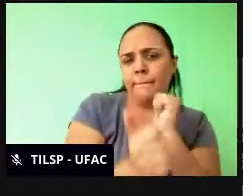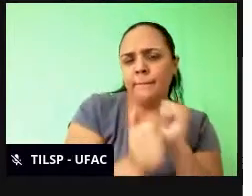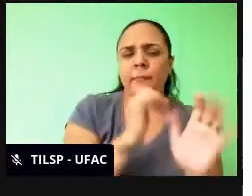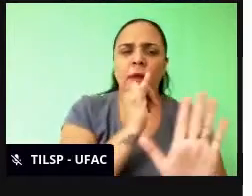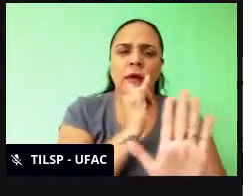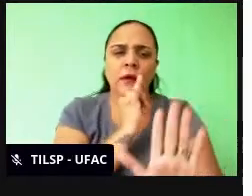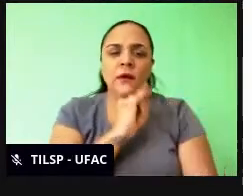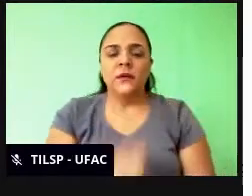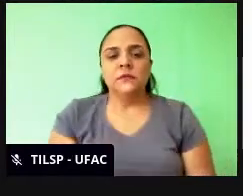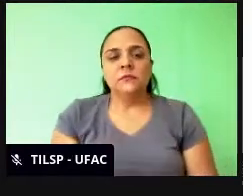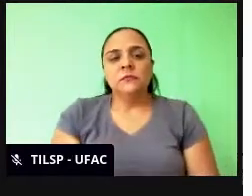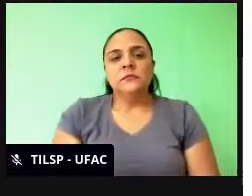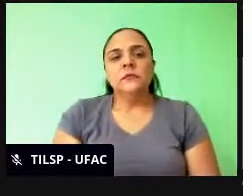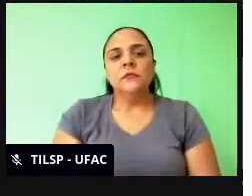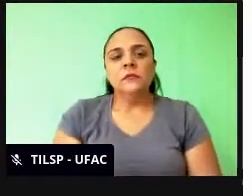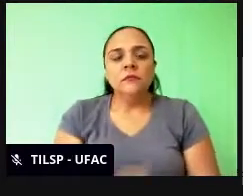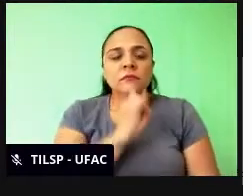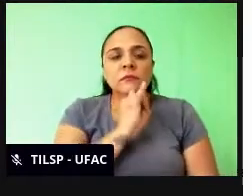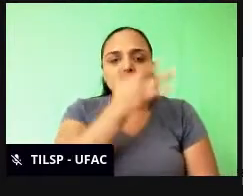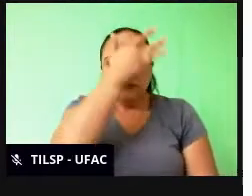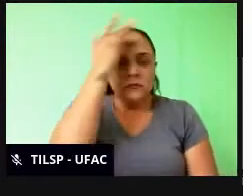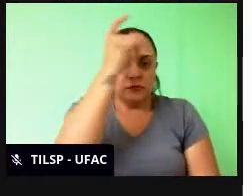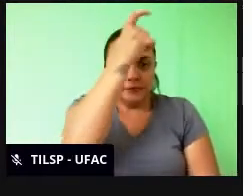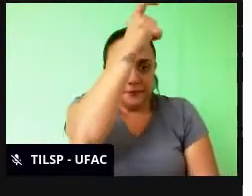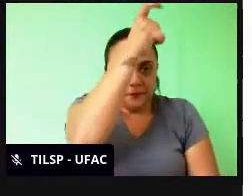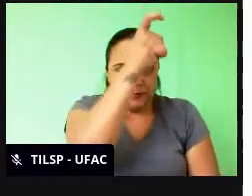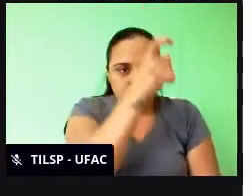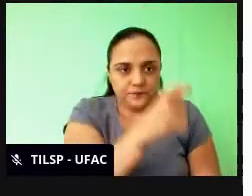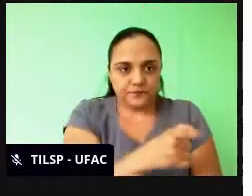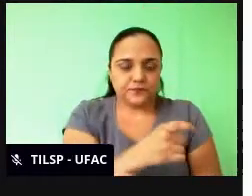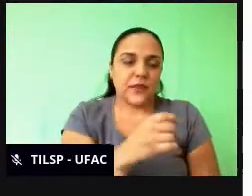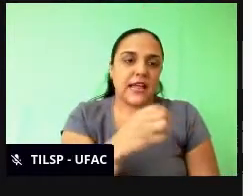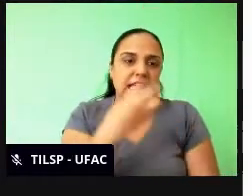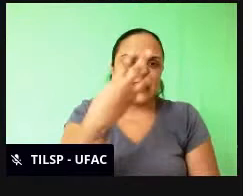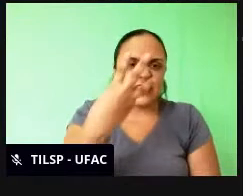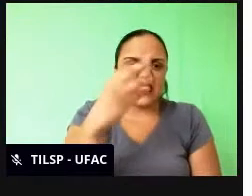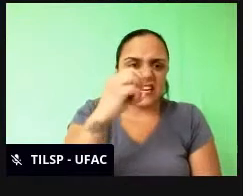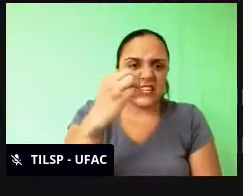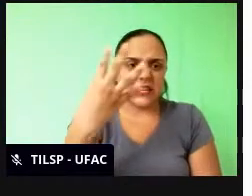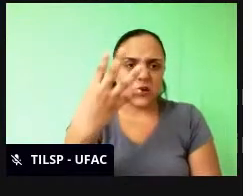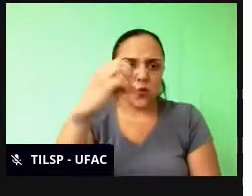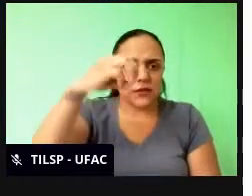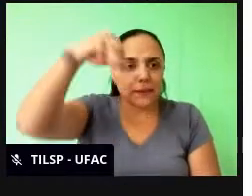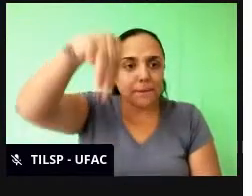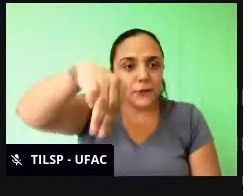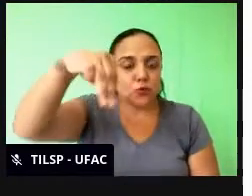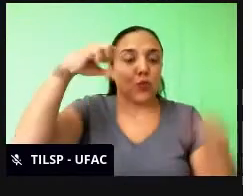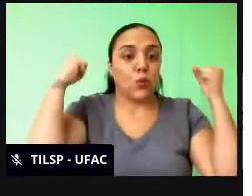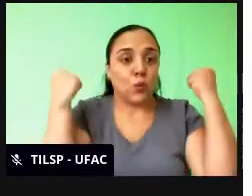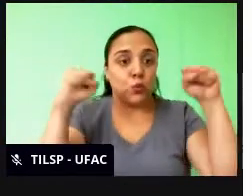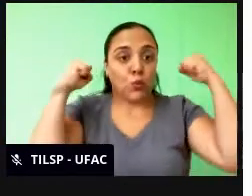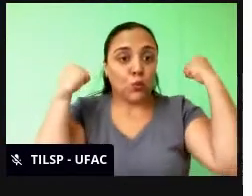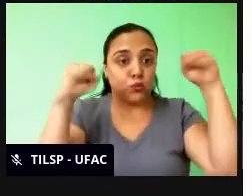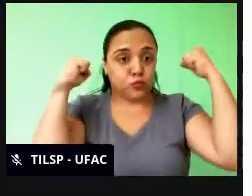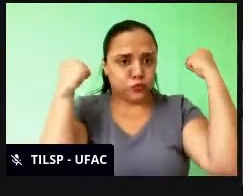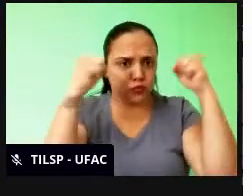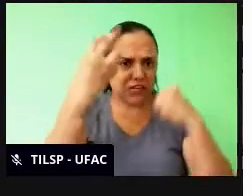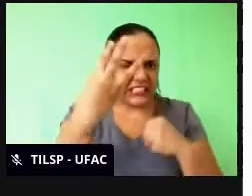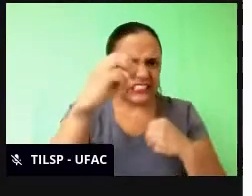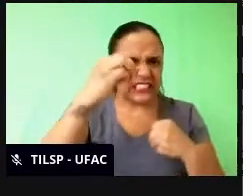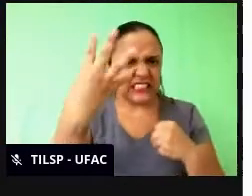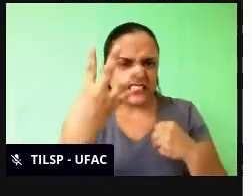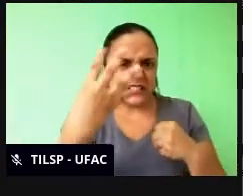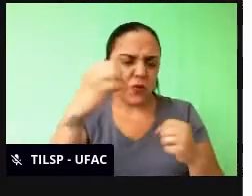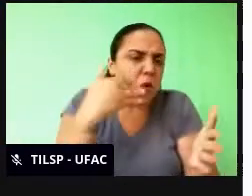vamos supor que aqueles indivíduos que fazem 30 a 40 minutos por dia de um exercício físico específico, pode